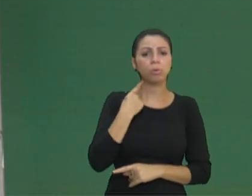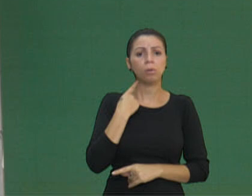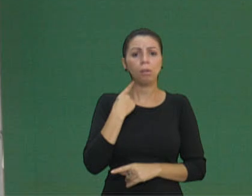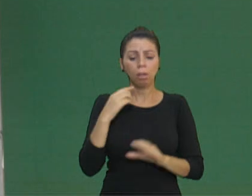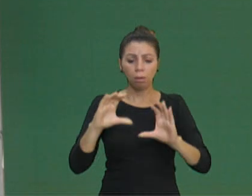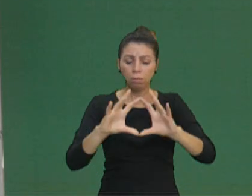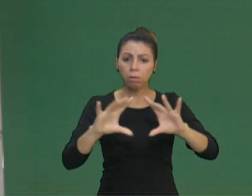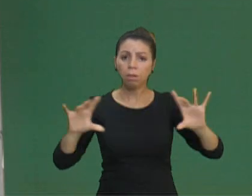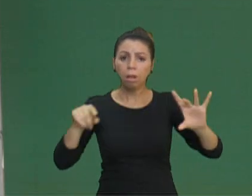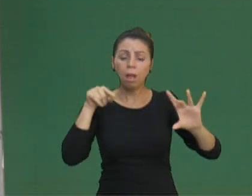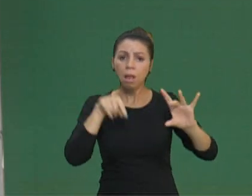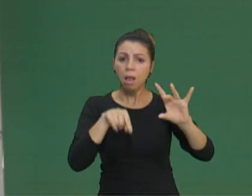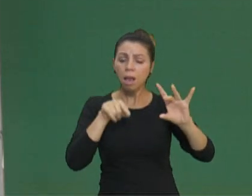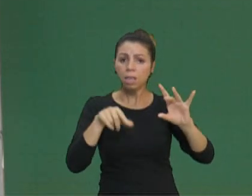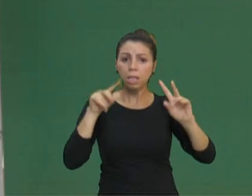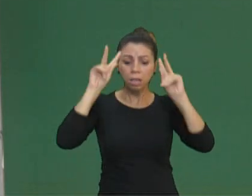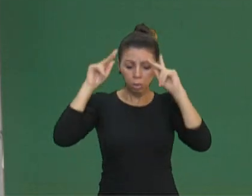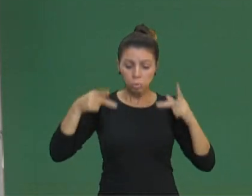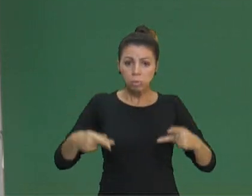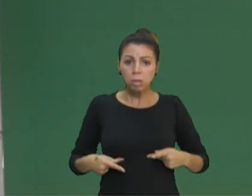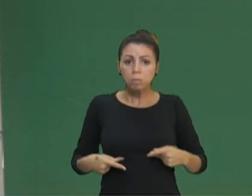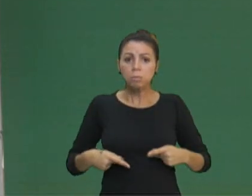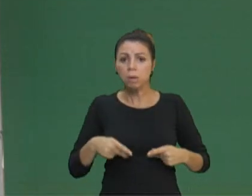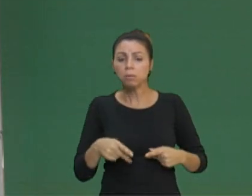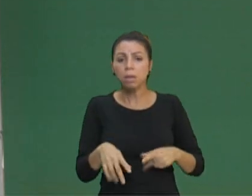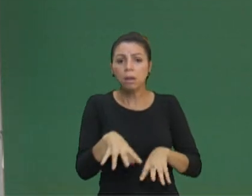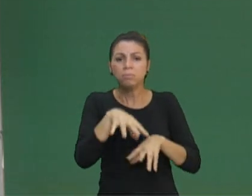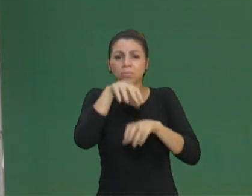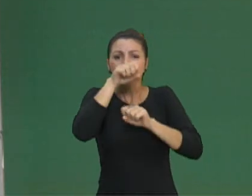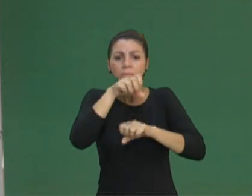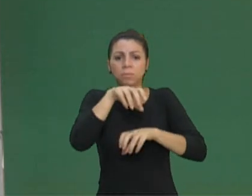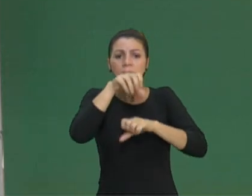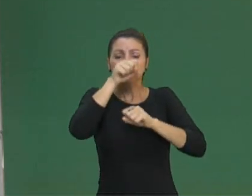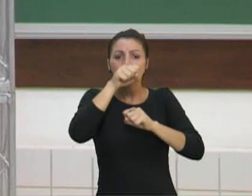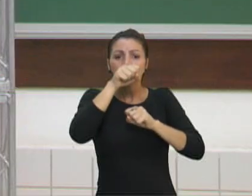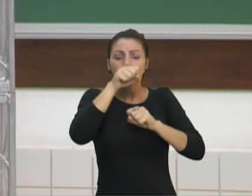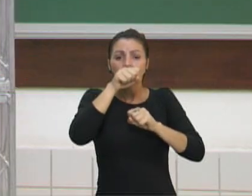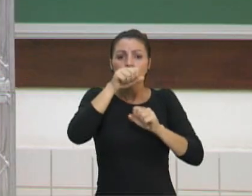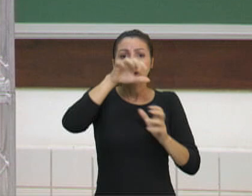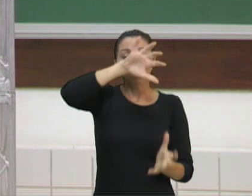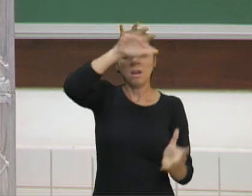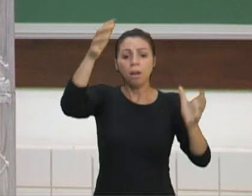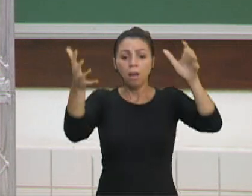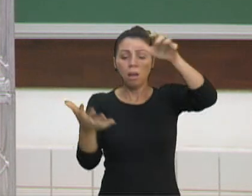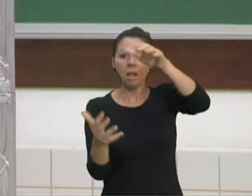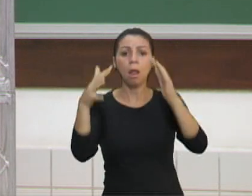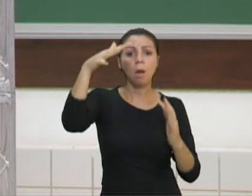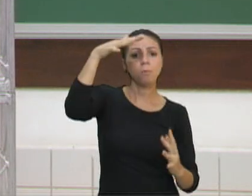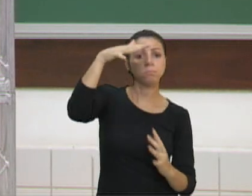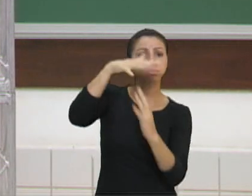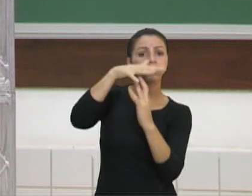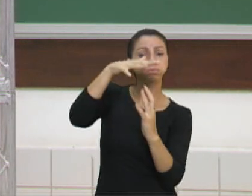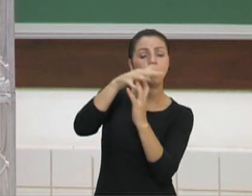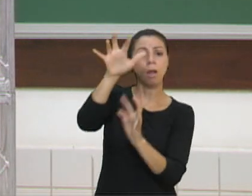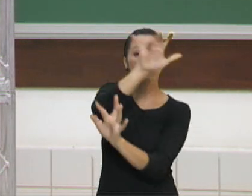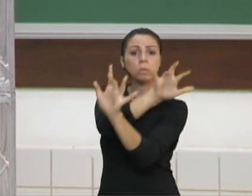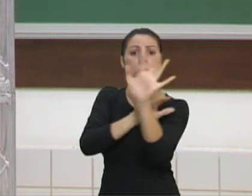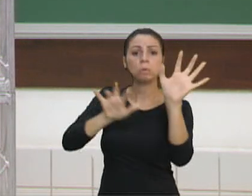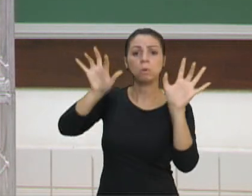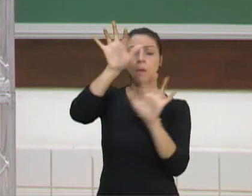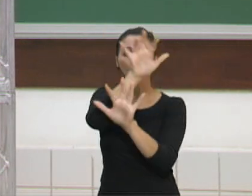está respirando, tá? Então, é um fenômeno que bloqueia a circulação dos ventos, que